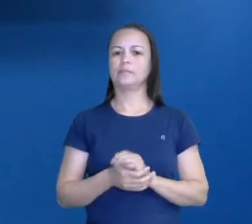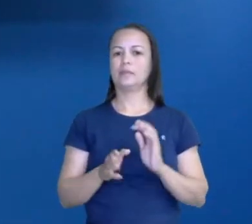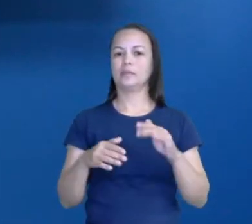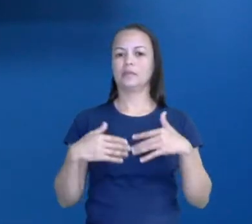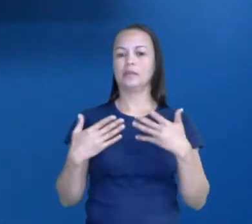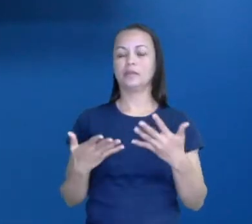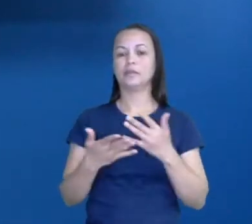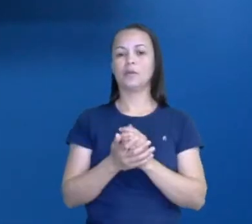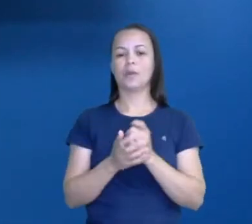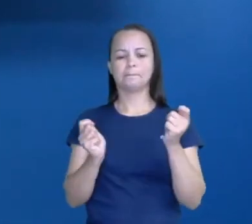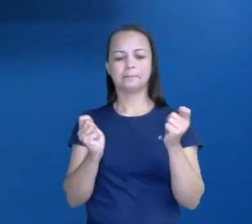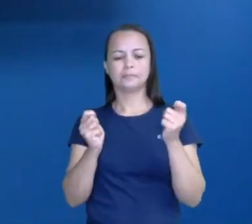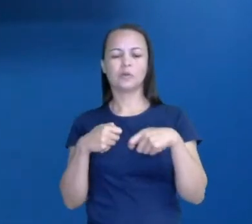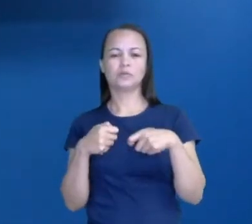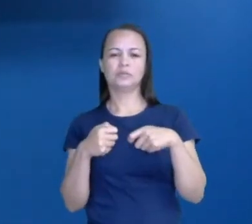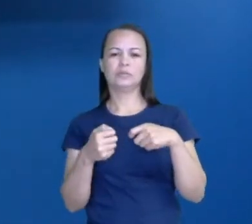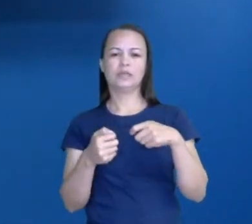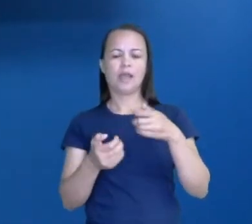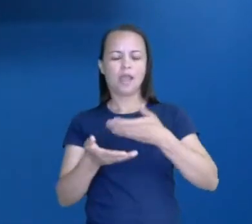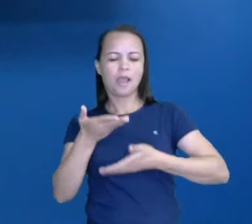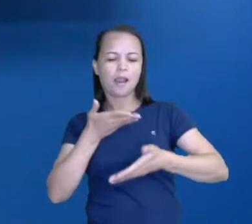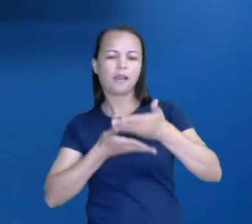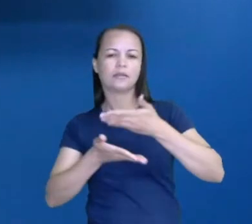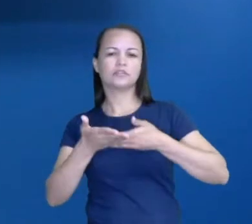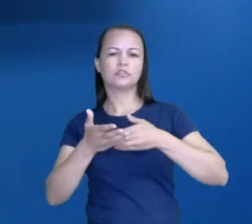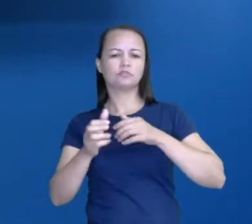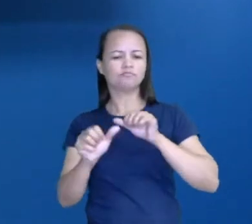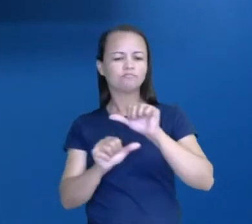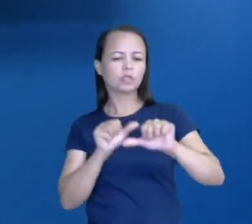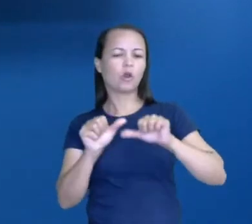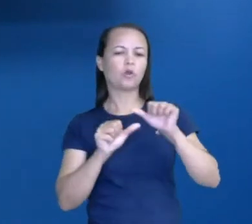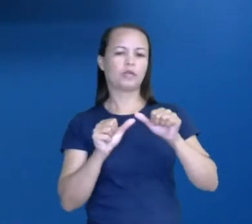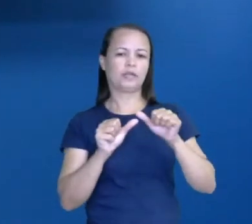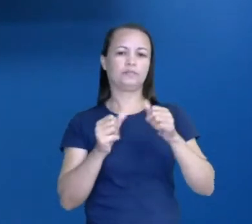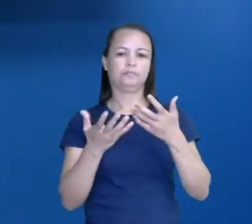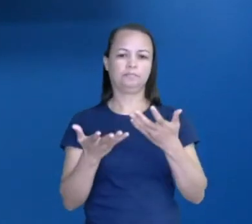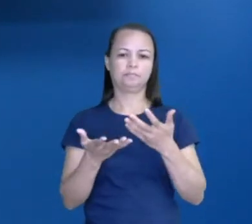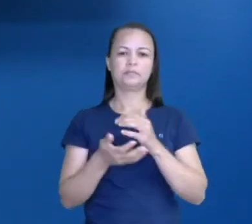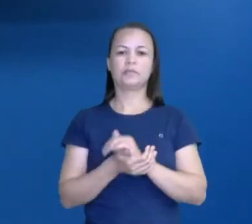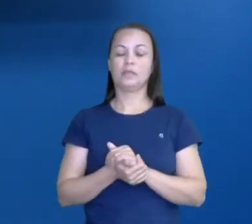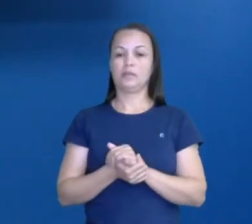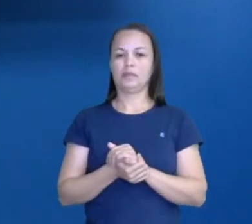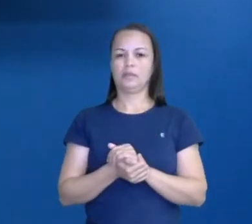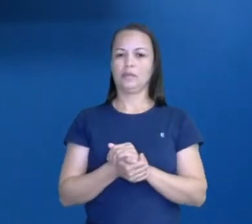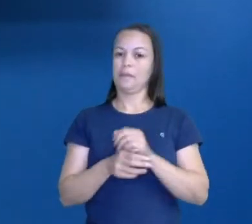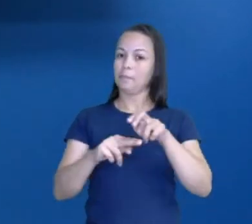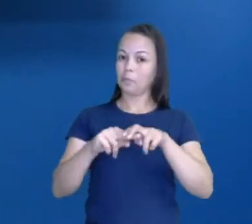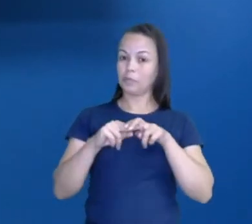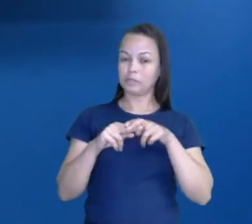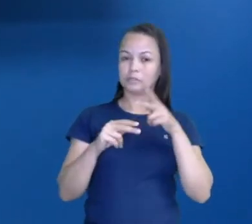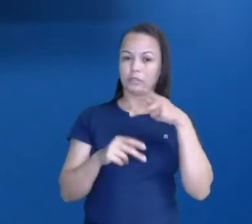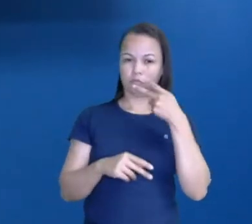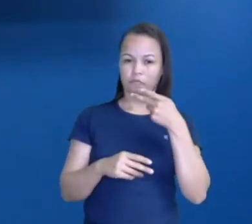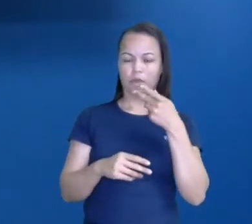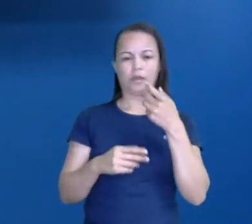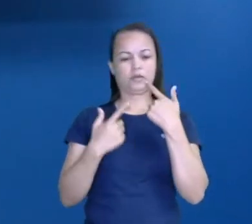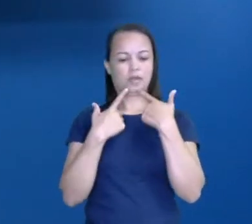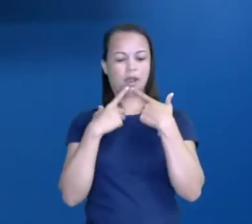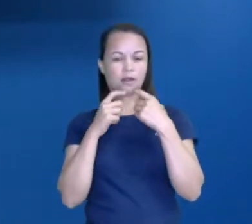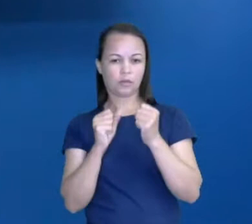Então, ela possibilita essa troca de ideias e circulação. É por isso que eu digo, a linguagem ela é